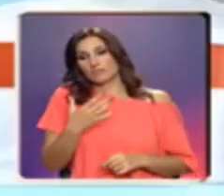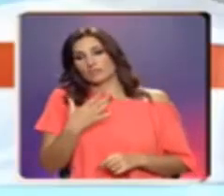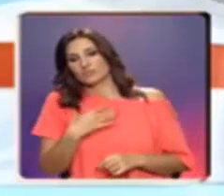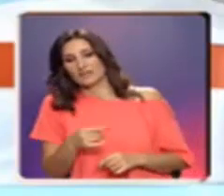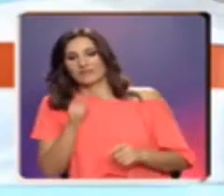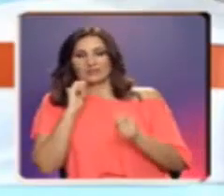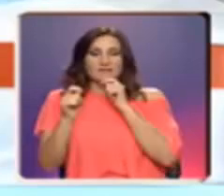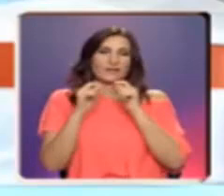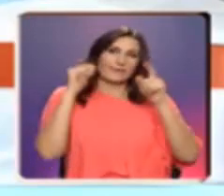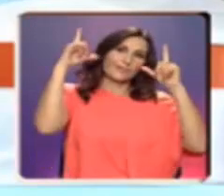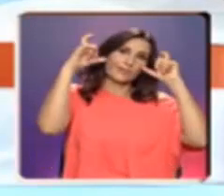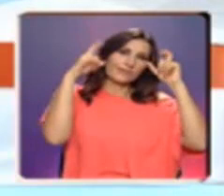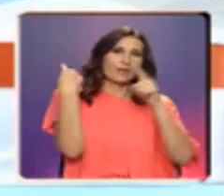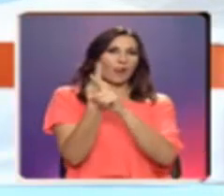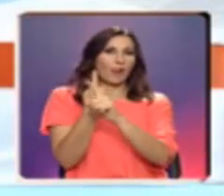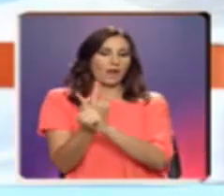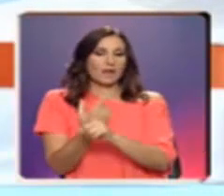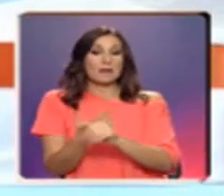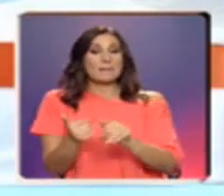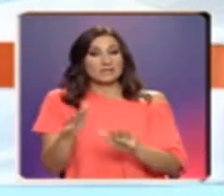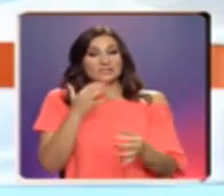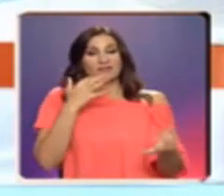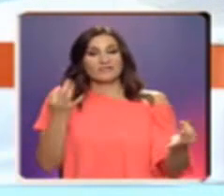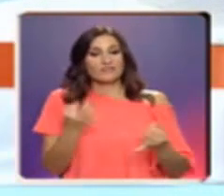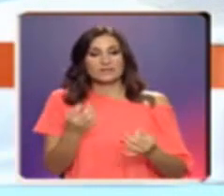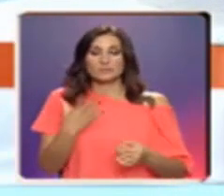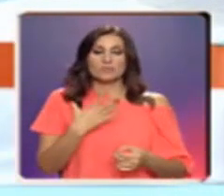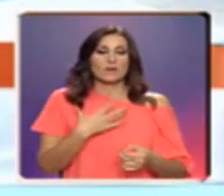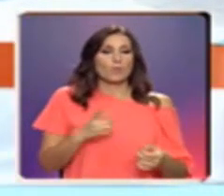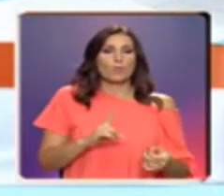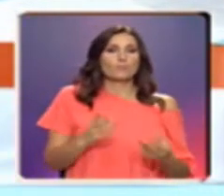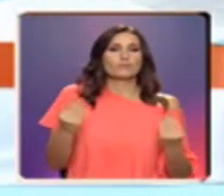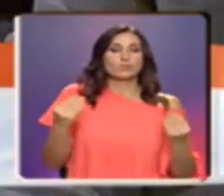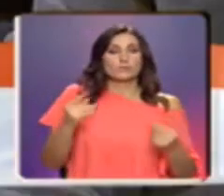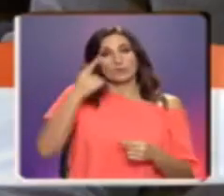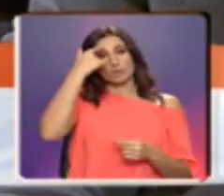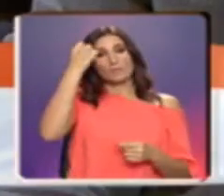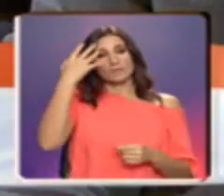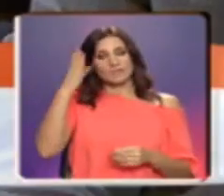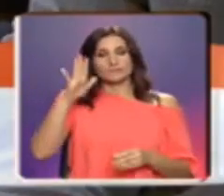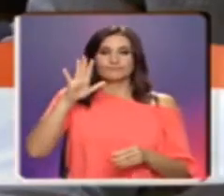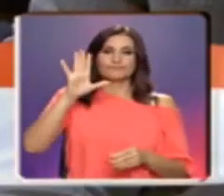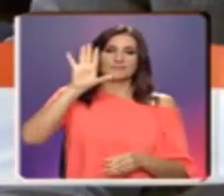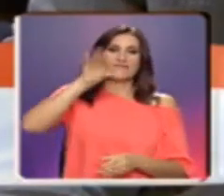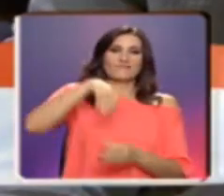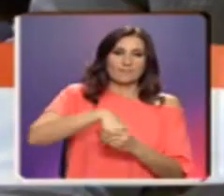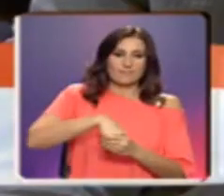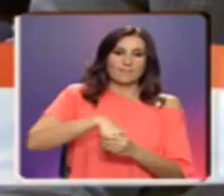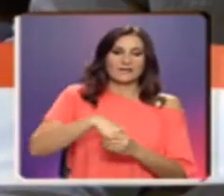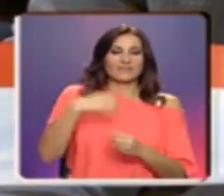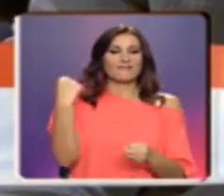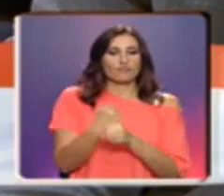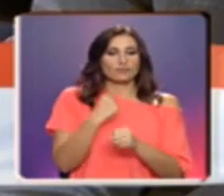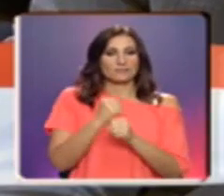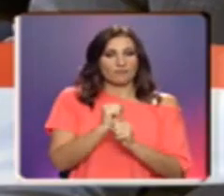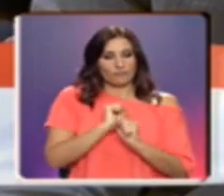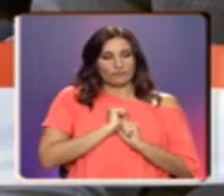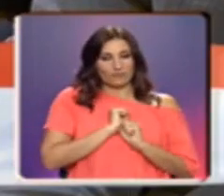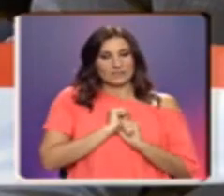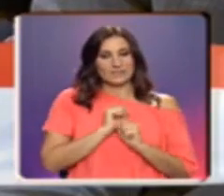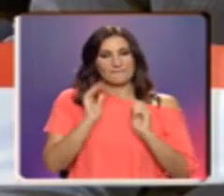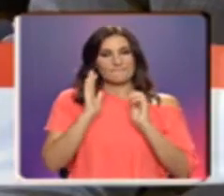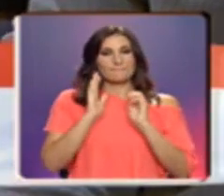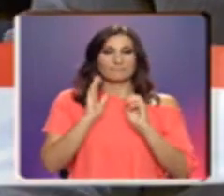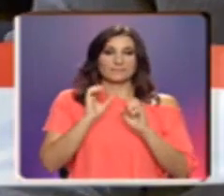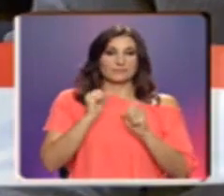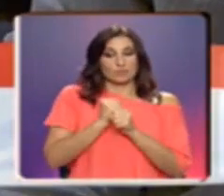entrevistas e das fotos, mas é um facto que nunca gostei muito, compreendo que faz parte da função que tenho e